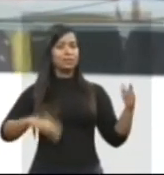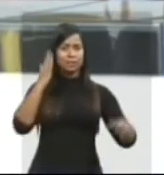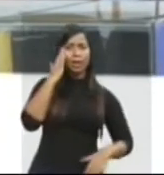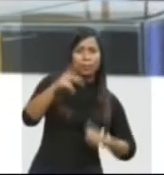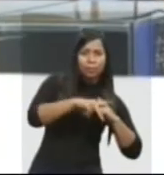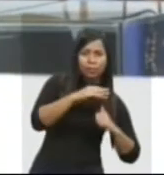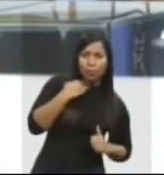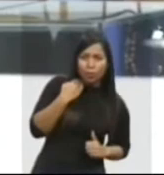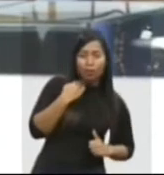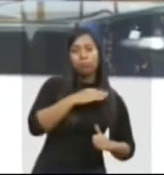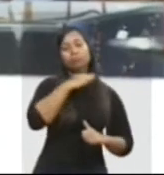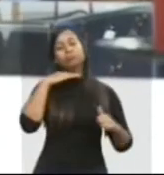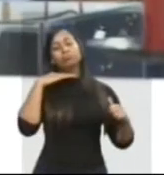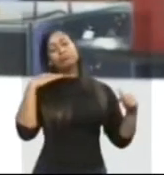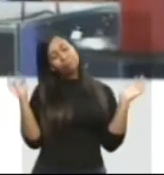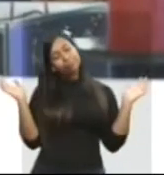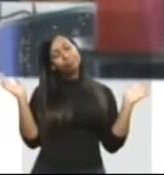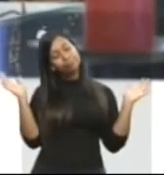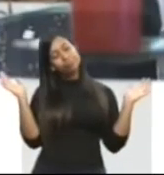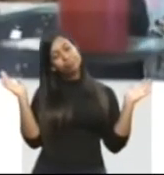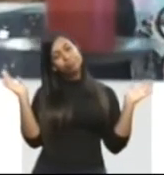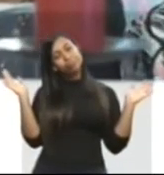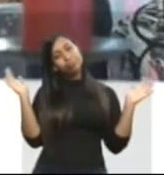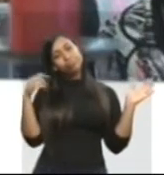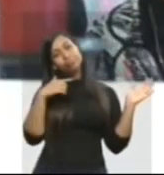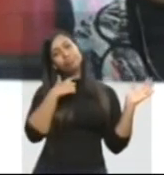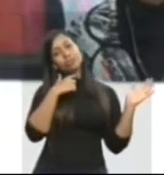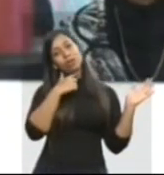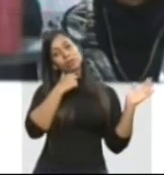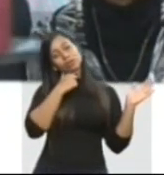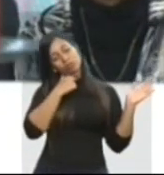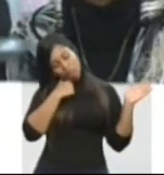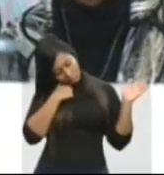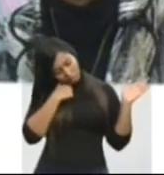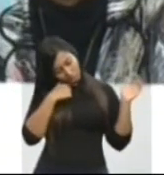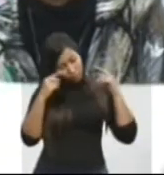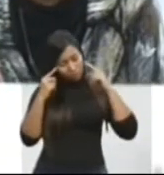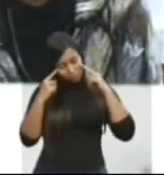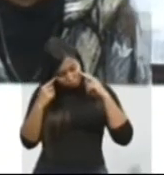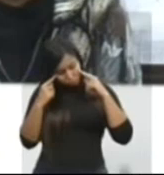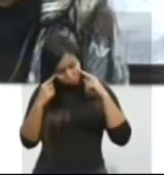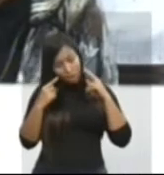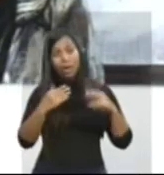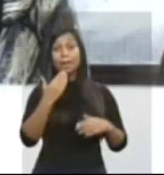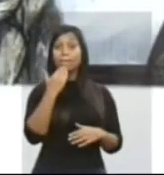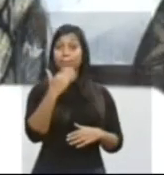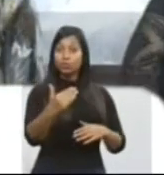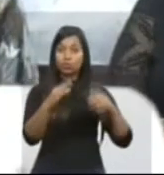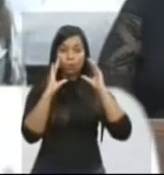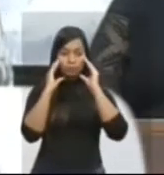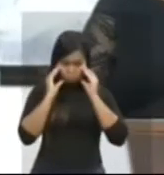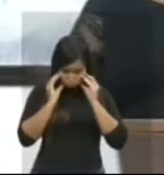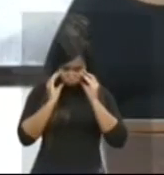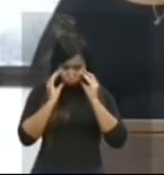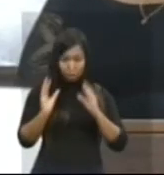morreu? Crucificado e de cabeça para baixo, que ele mesmo pediu. E